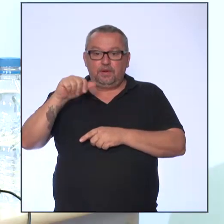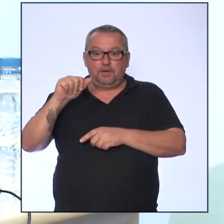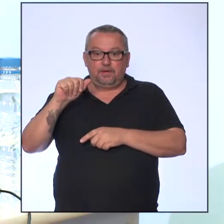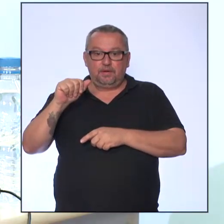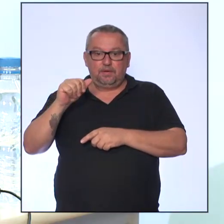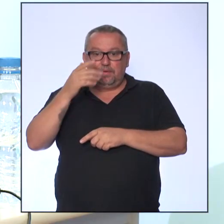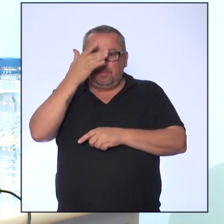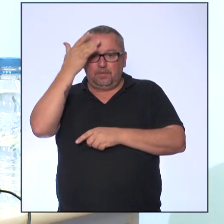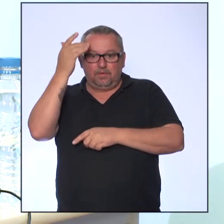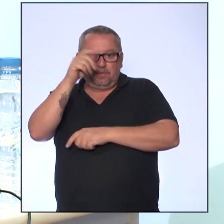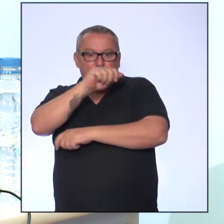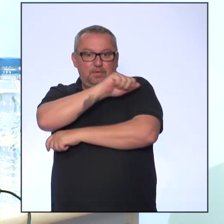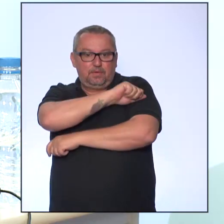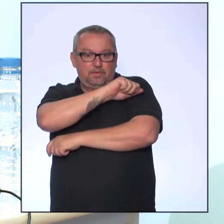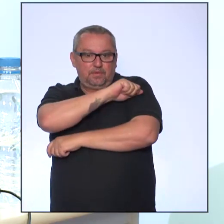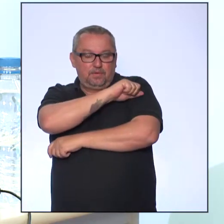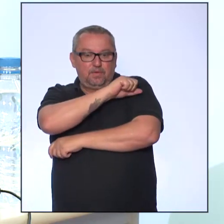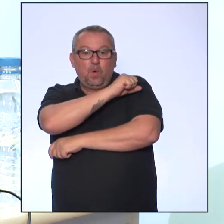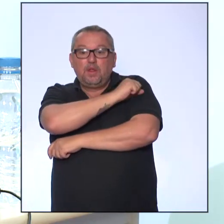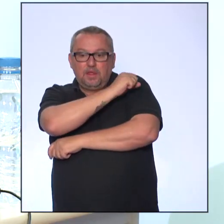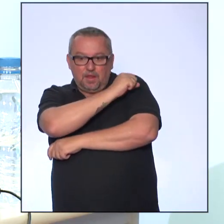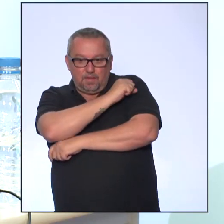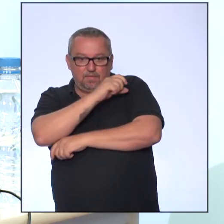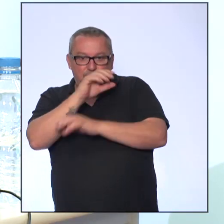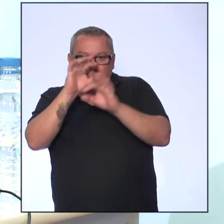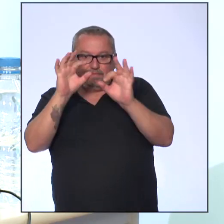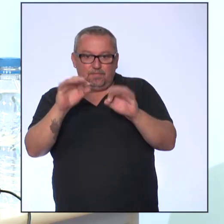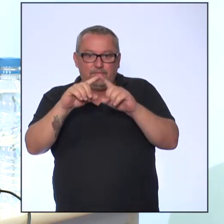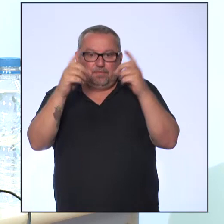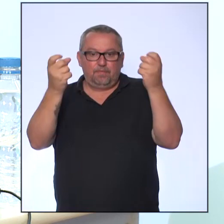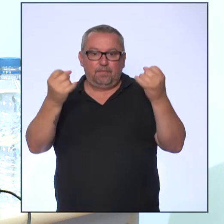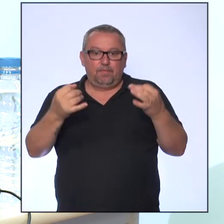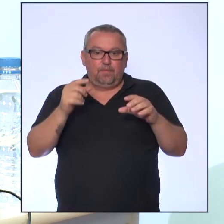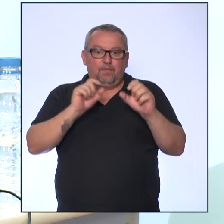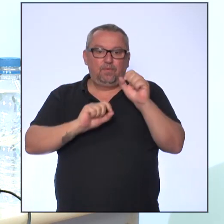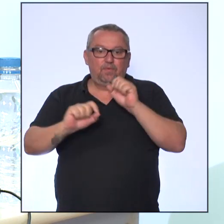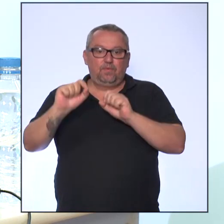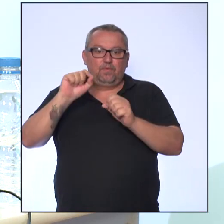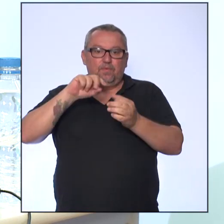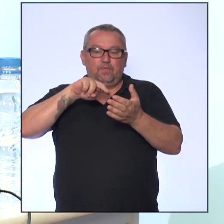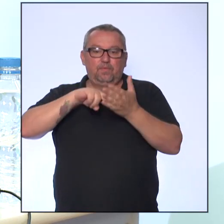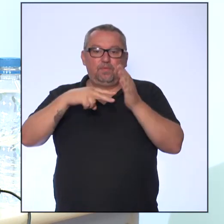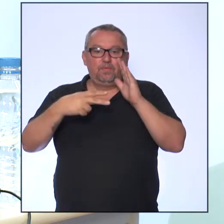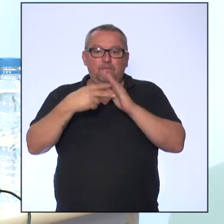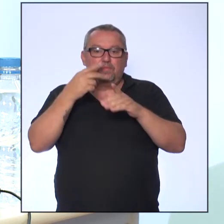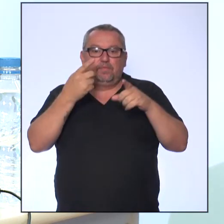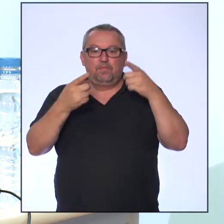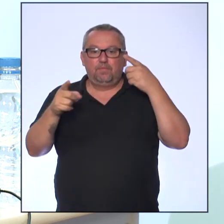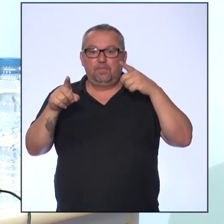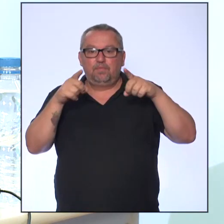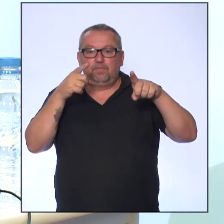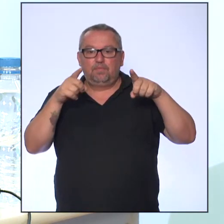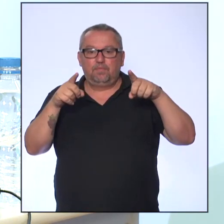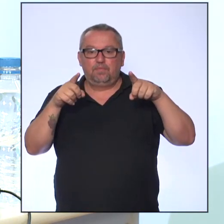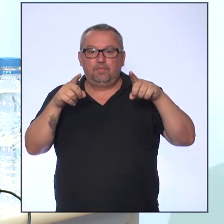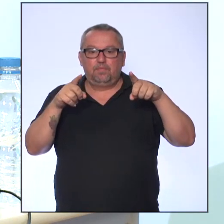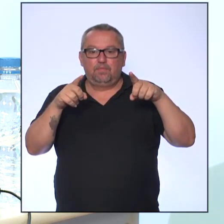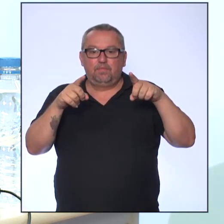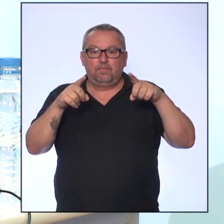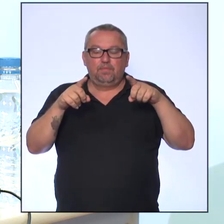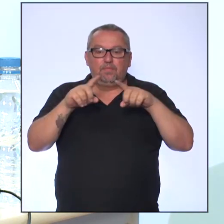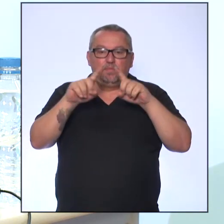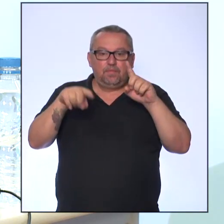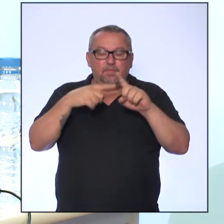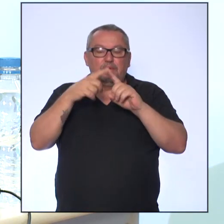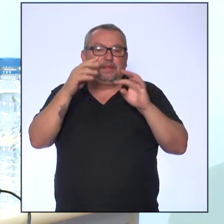Pessoal, do oitavo, tá, tudo tá certo. Eu vou dar uma definição para vocês agora sobre música, uma fala assim